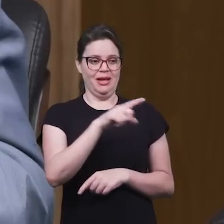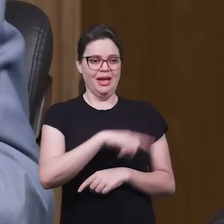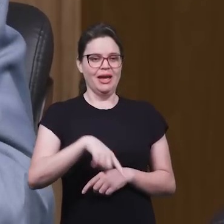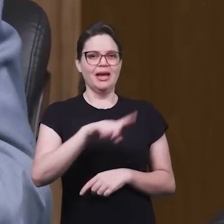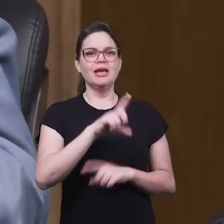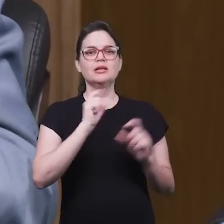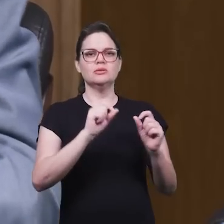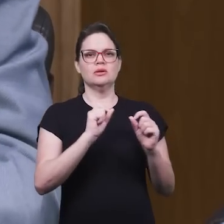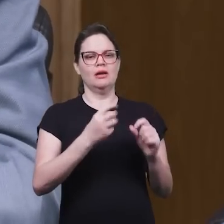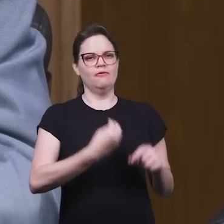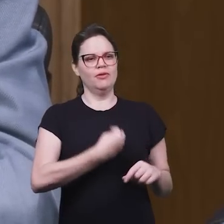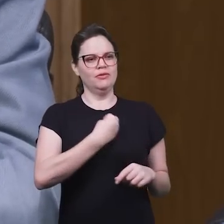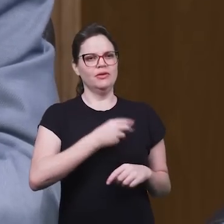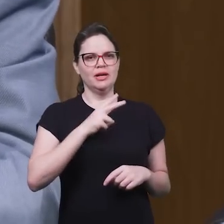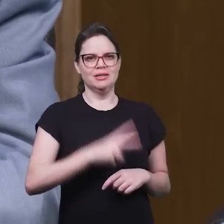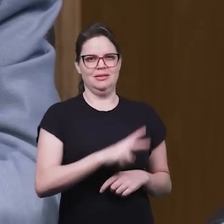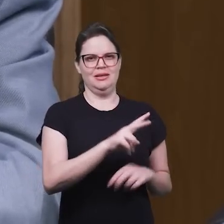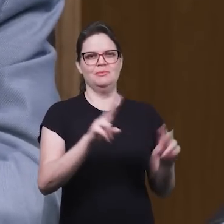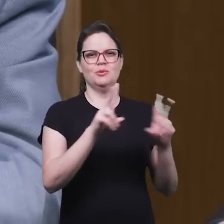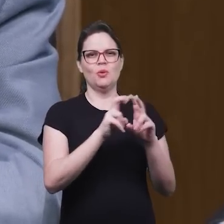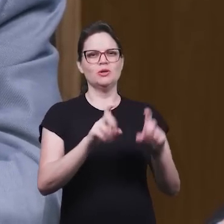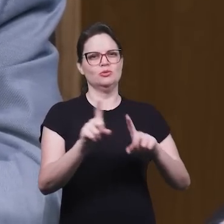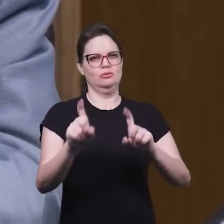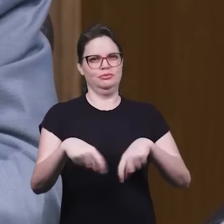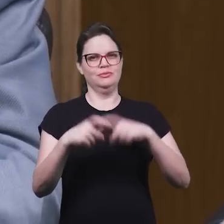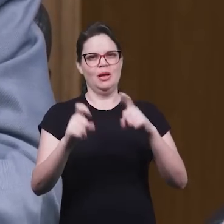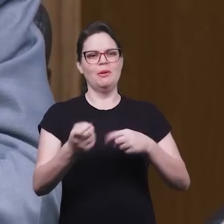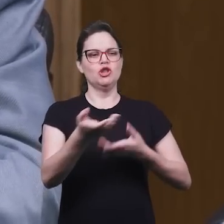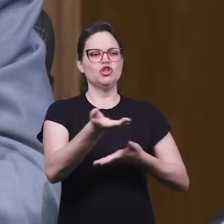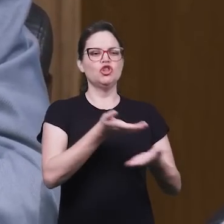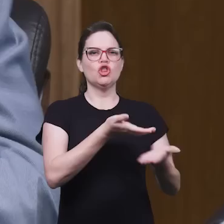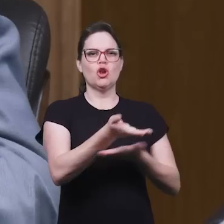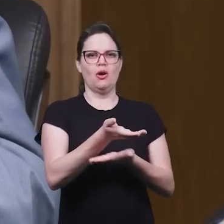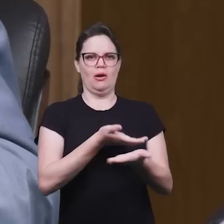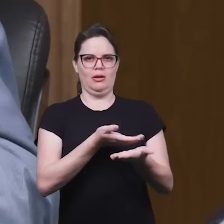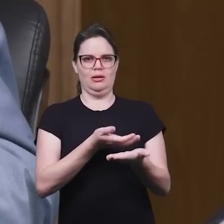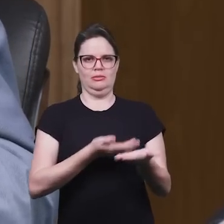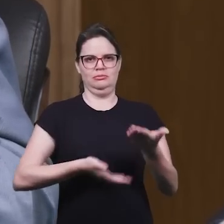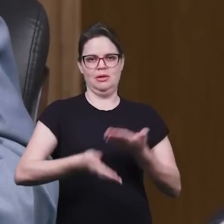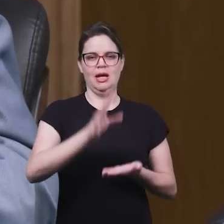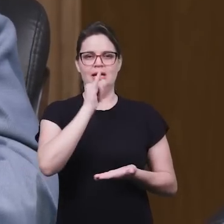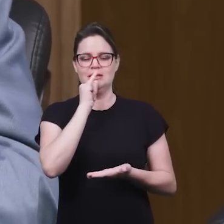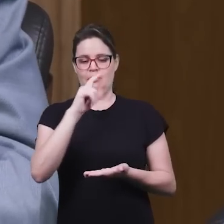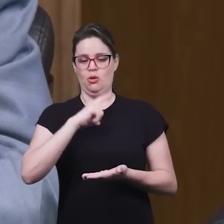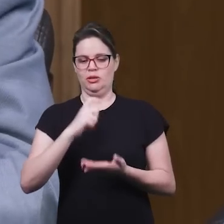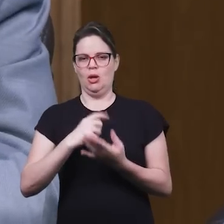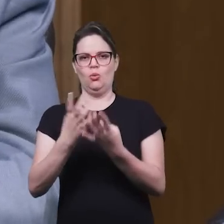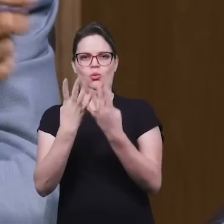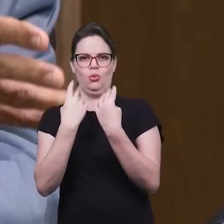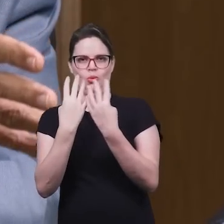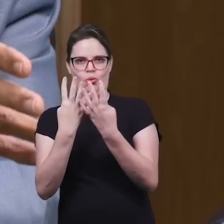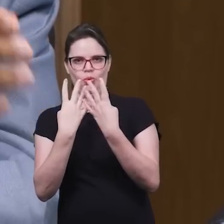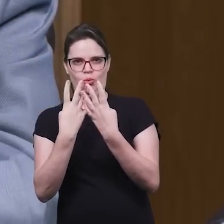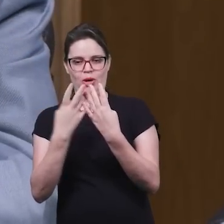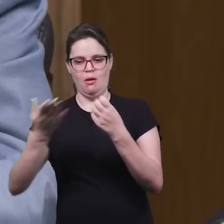agropastoril, então a vida era de trocas. Quem tinha o trigo trocava